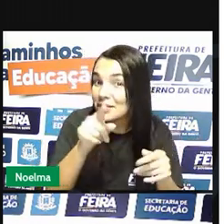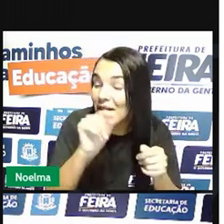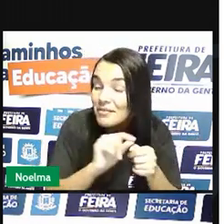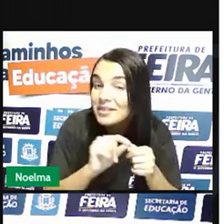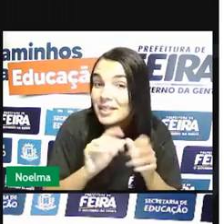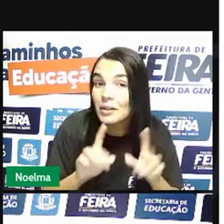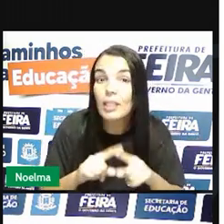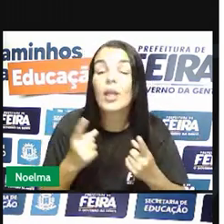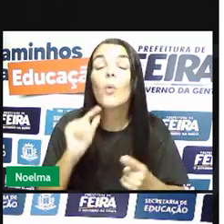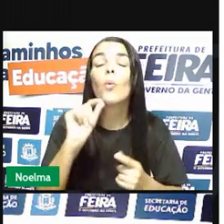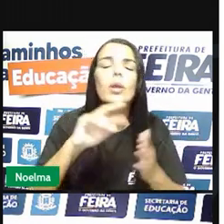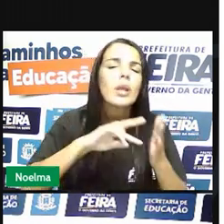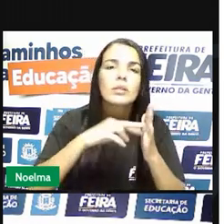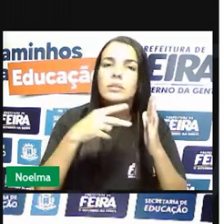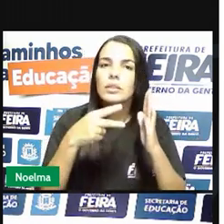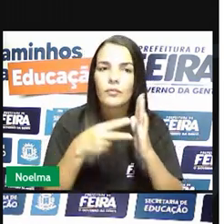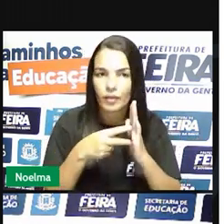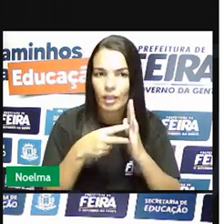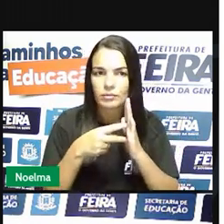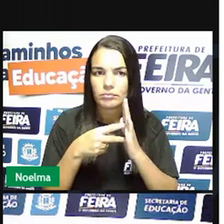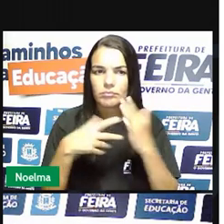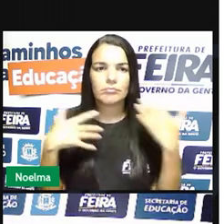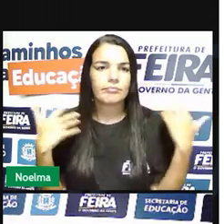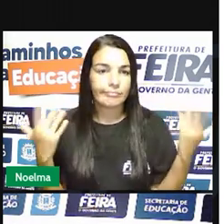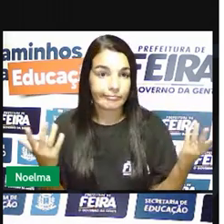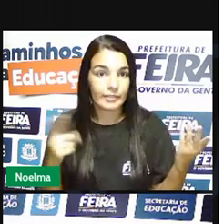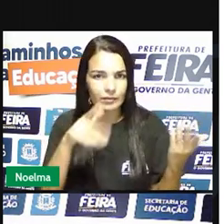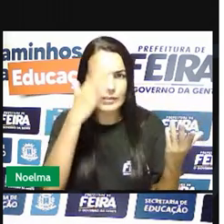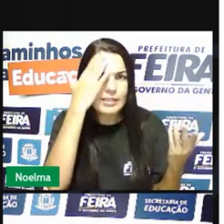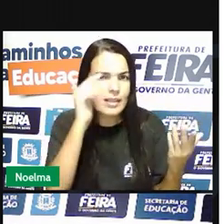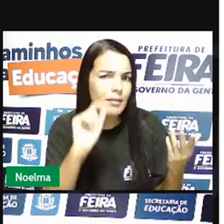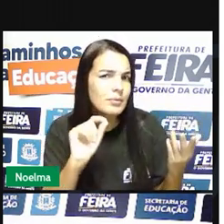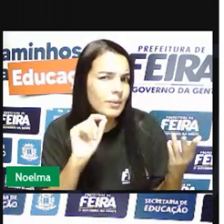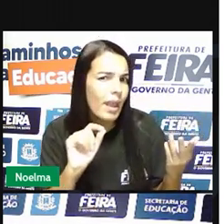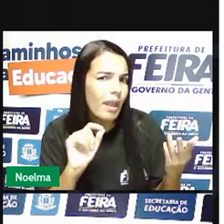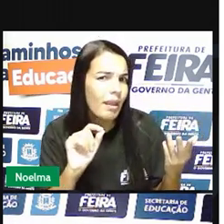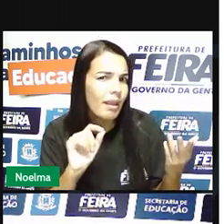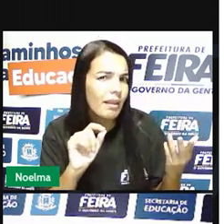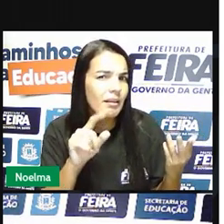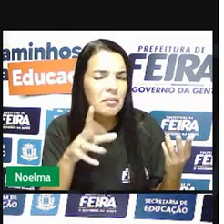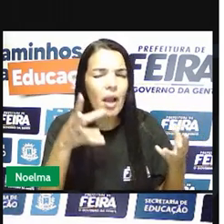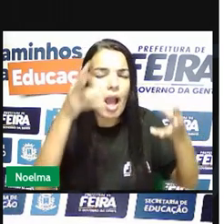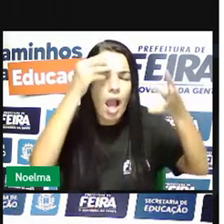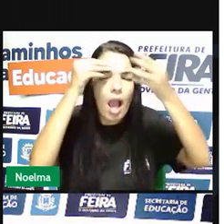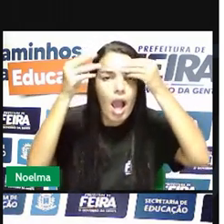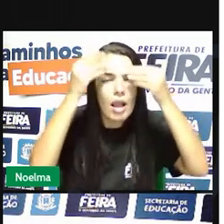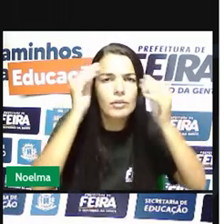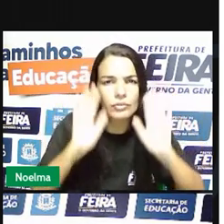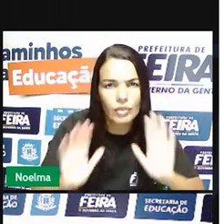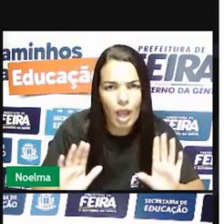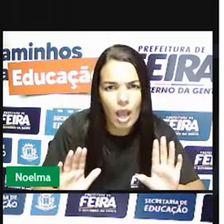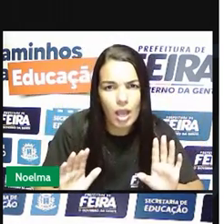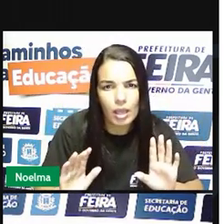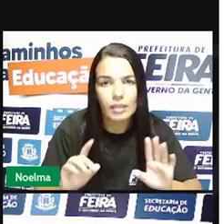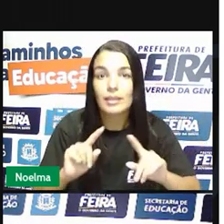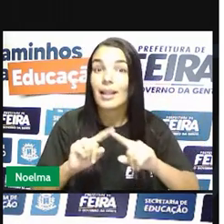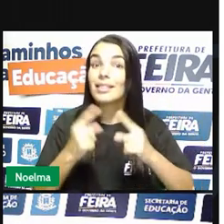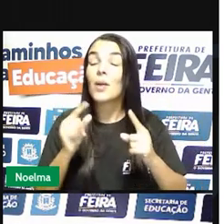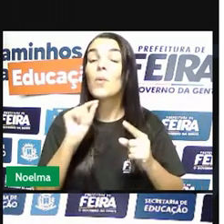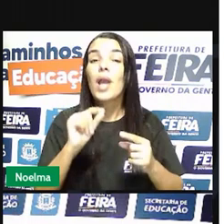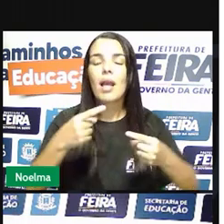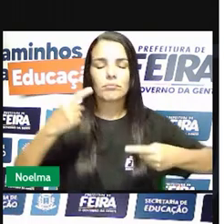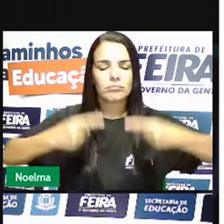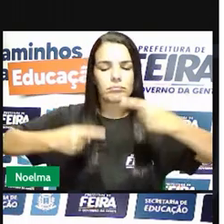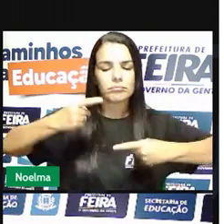dissertar? O que, que é dissertar? Vocês sabem o que é dissertar? Conseguiram compreender? Dissertar é